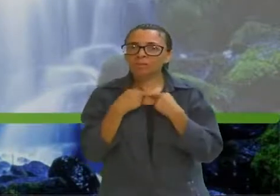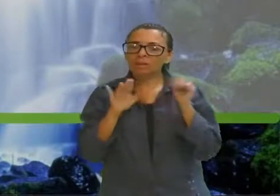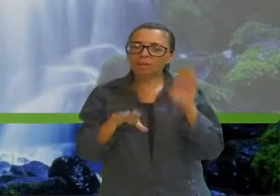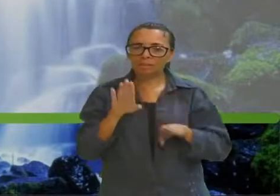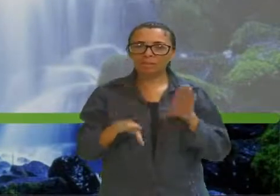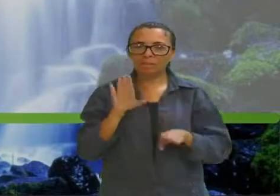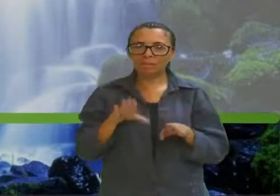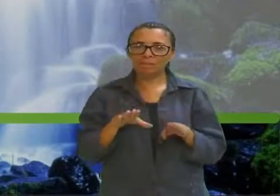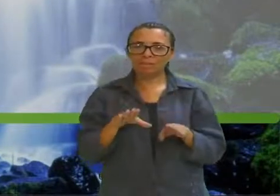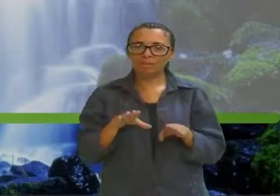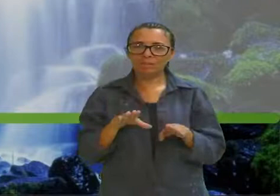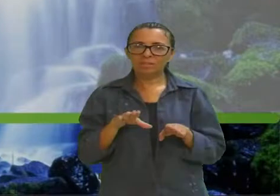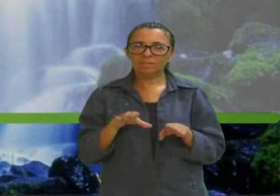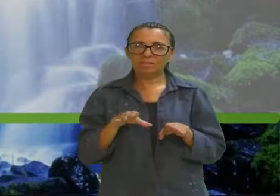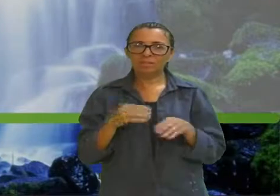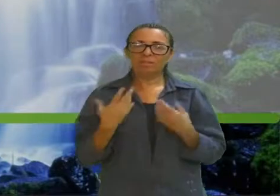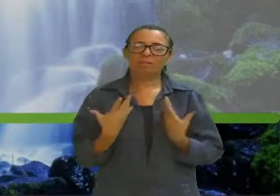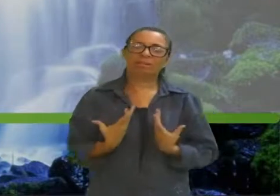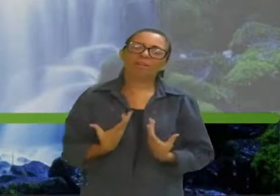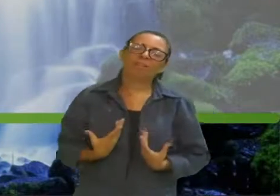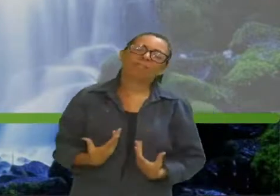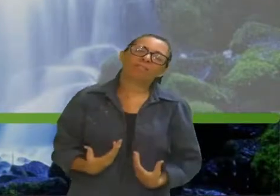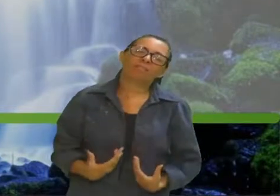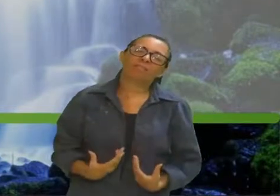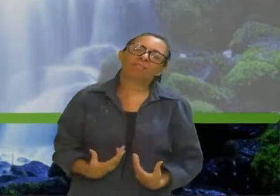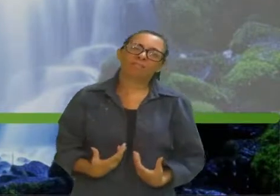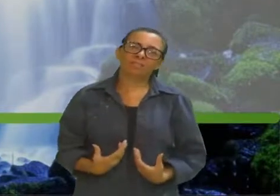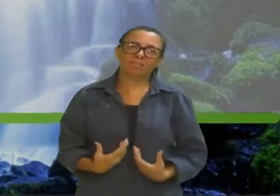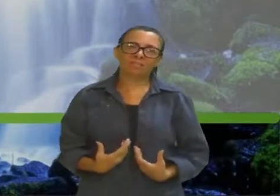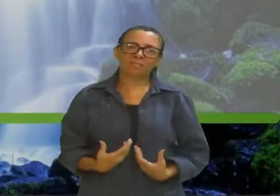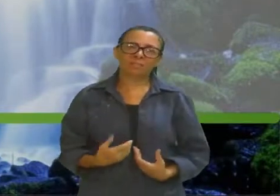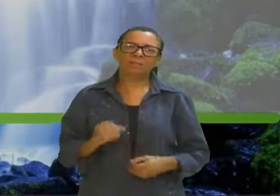presença de Deus. Então a gente começa a ter a experiência.